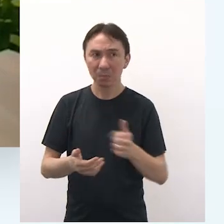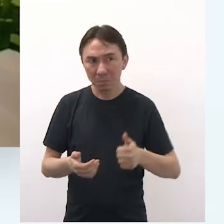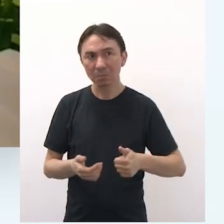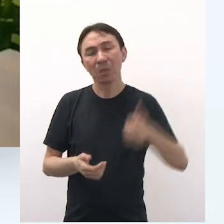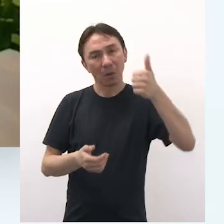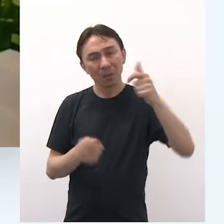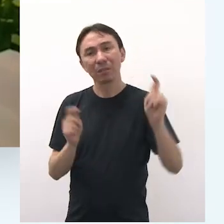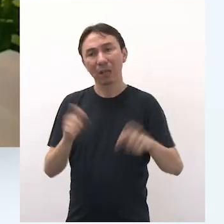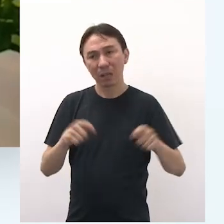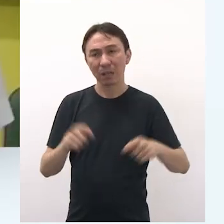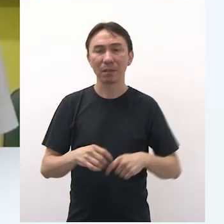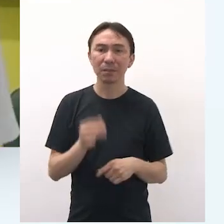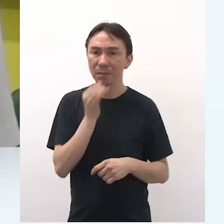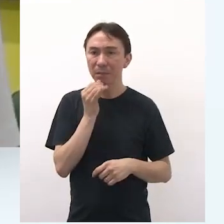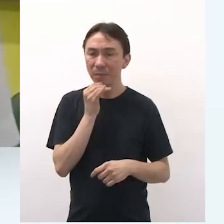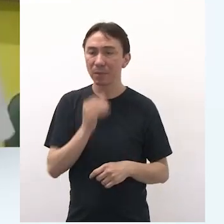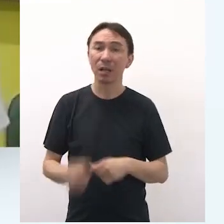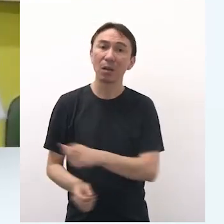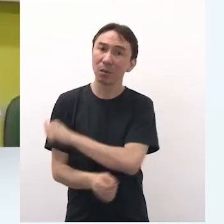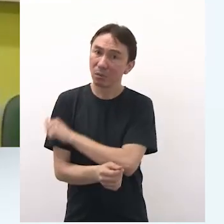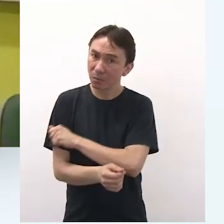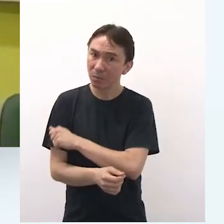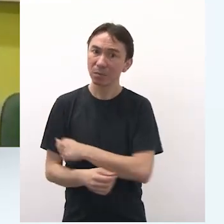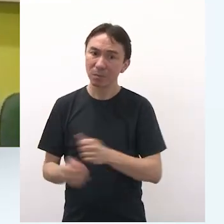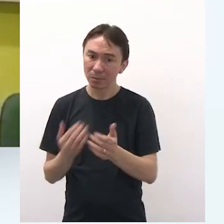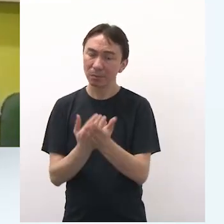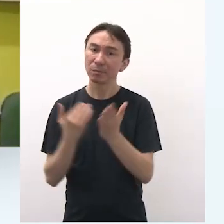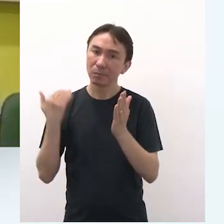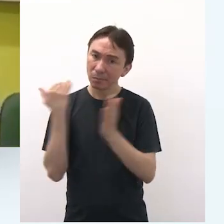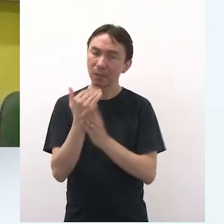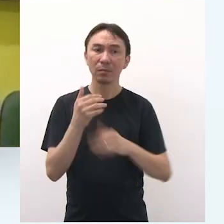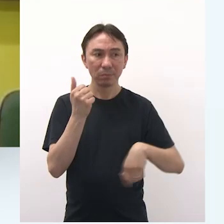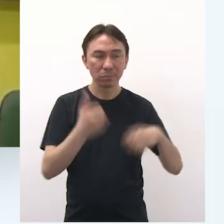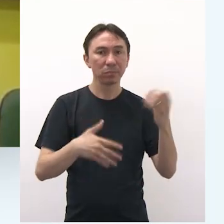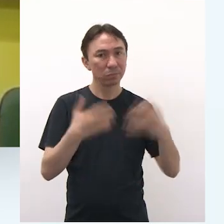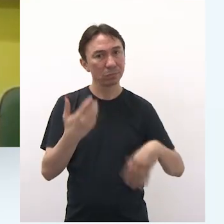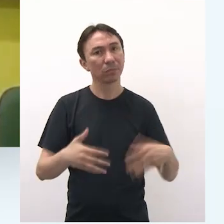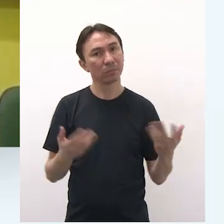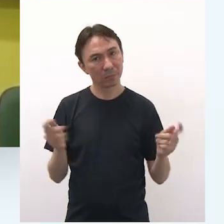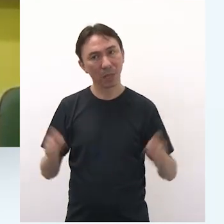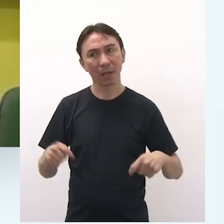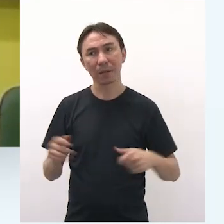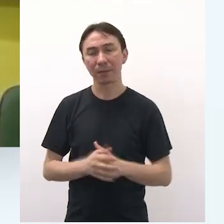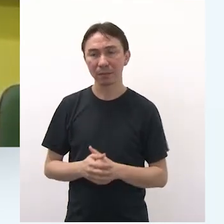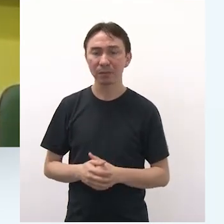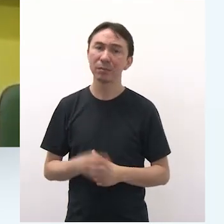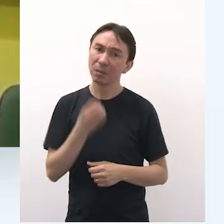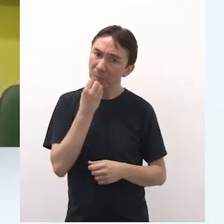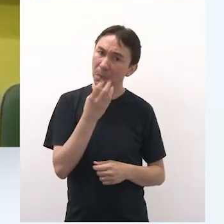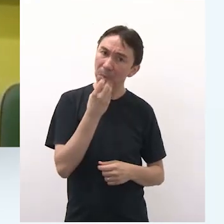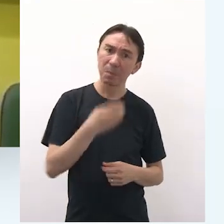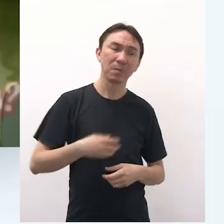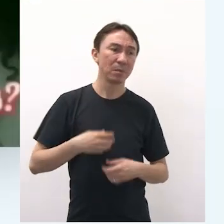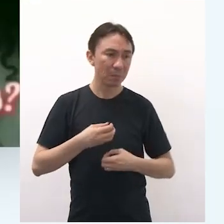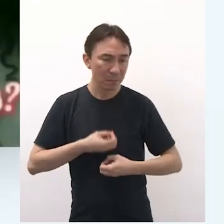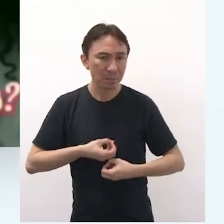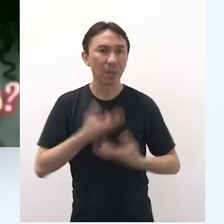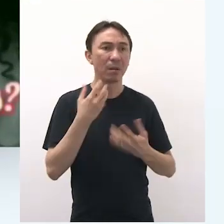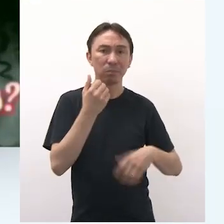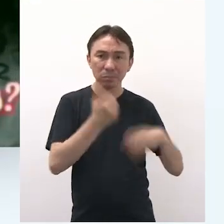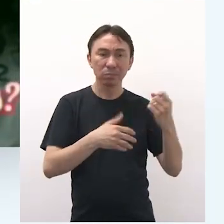o tempo de fala do aluno. Muito boa, eu consegui me expressar, consegui escutar e entender a opinião de cada